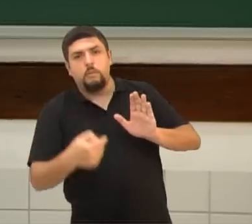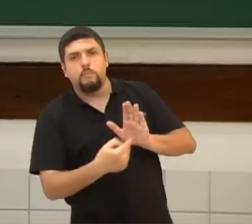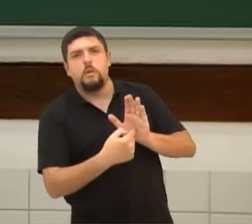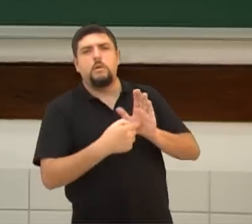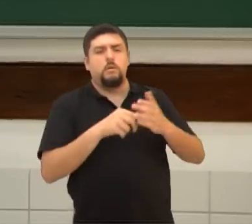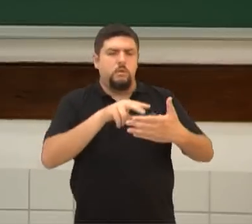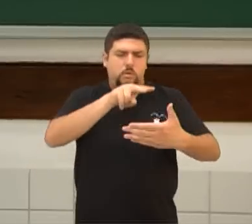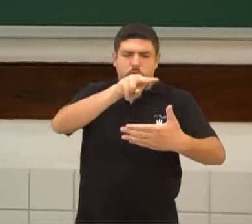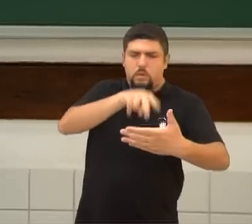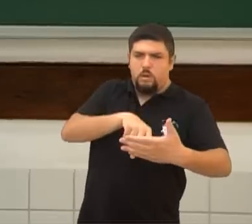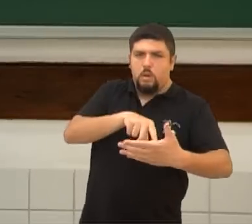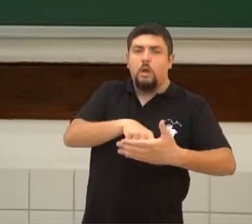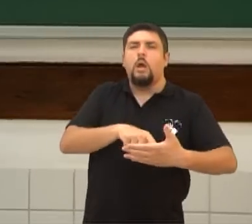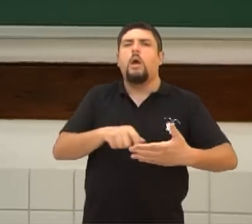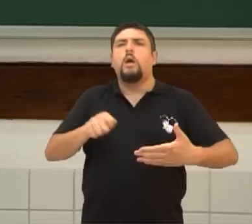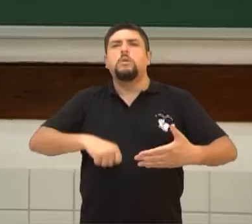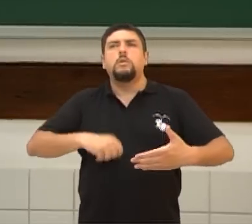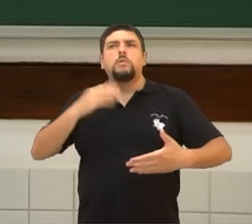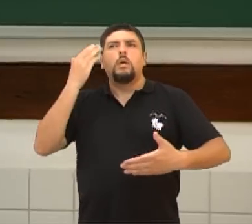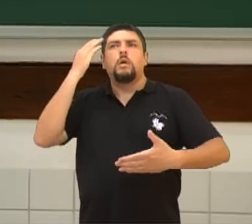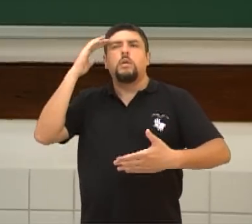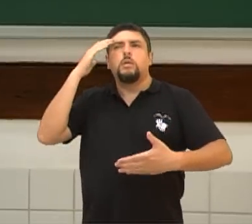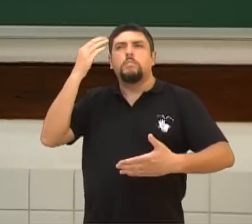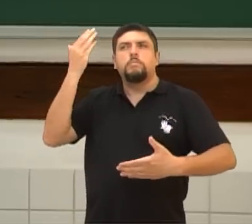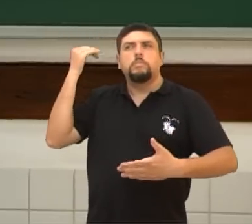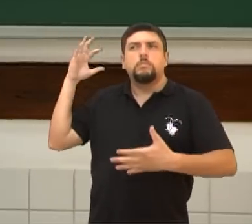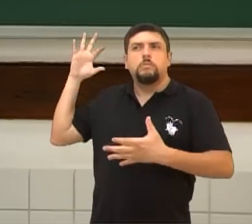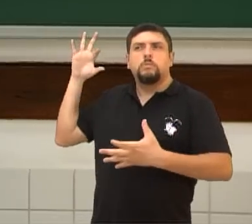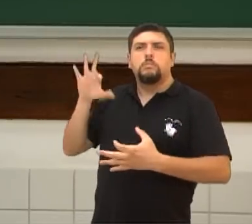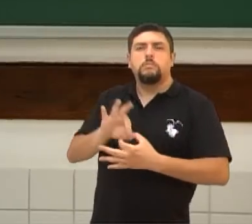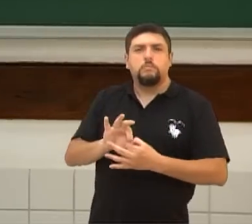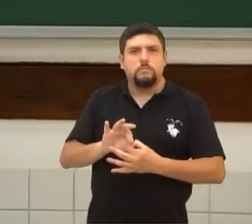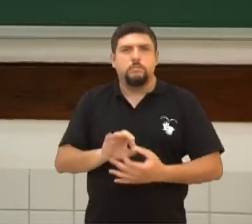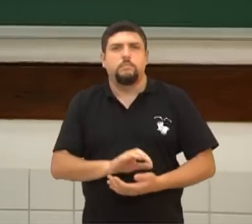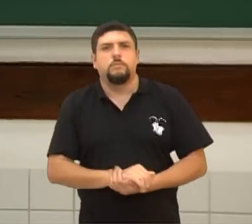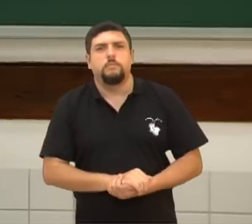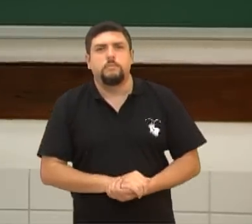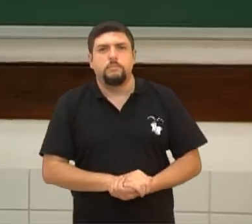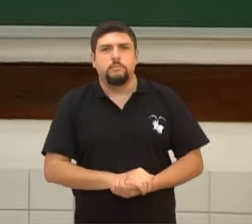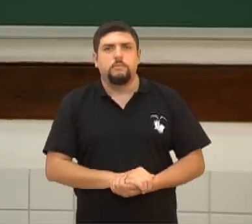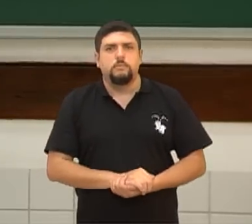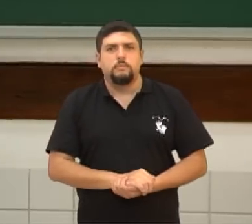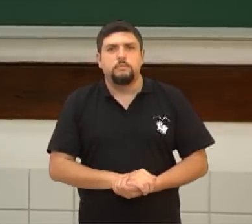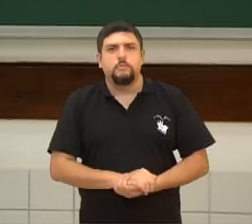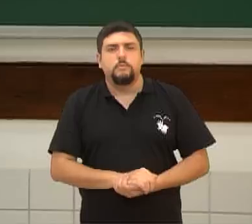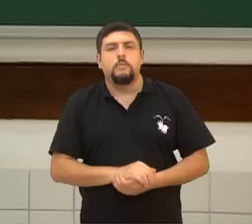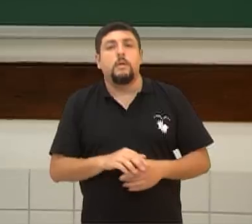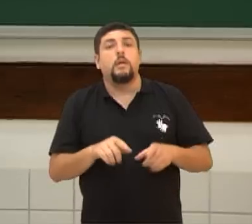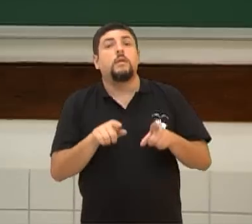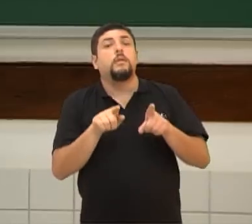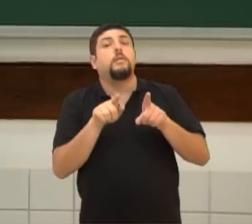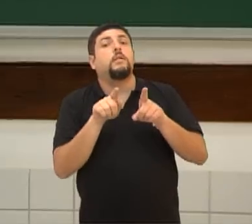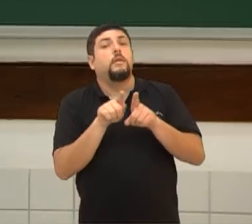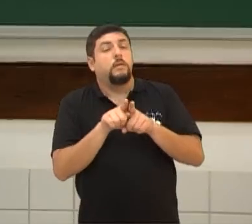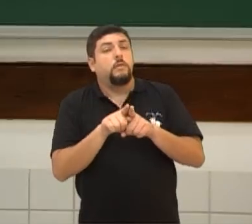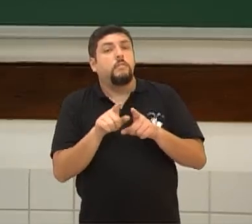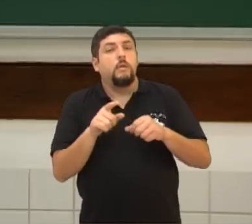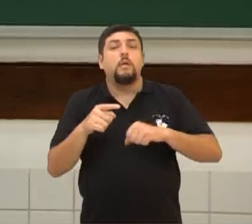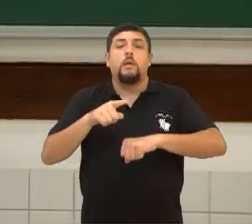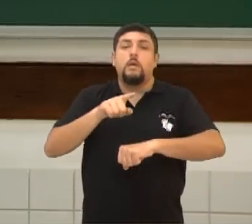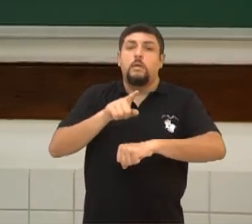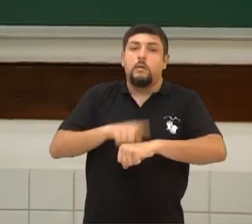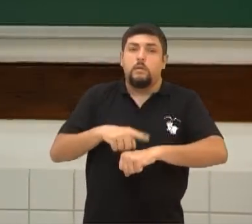desse conhecimento para completar o sentido de tudo que nós lemos, né, ou escrevemos. E revisamos o